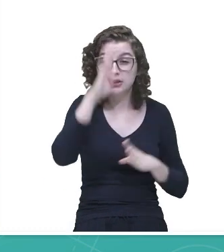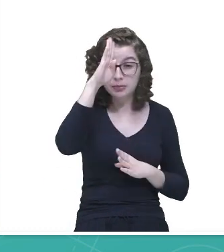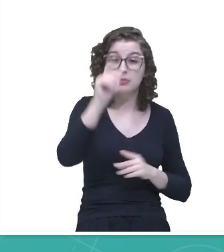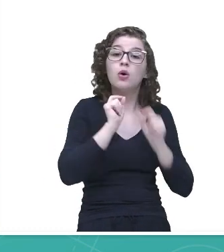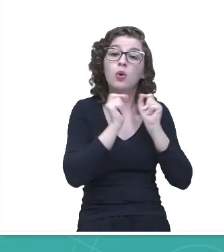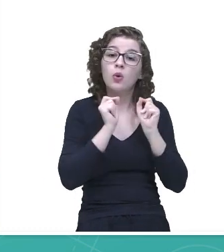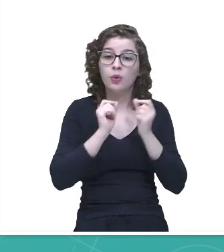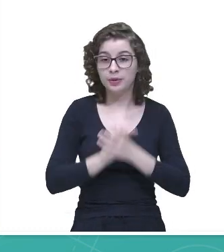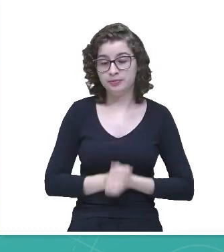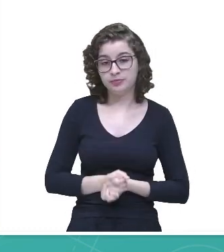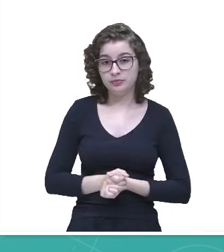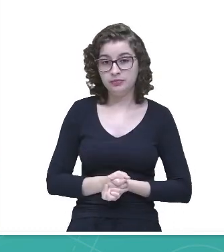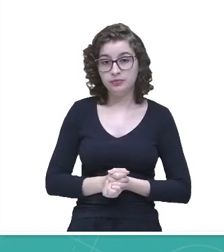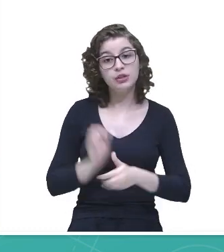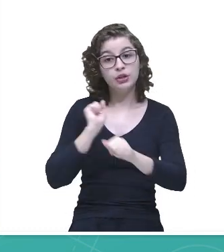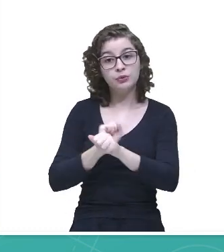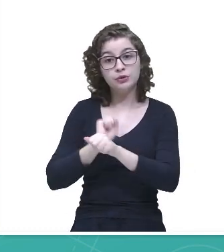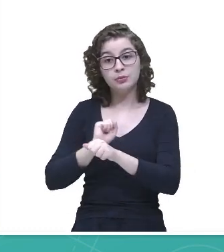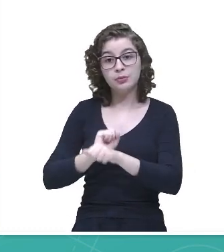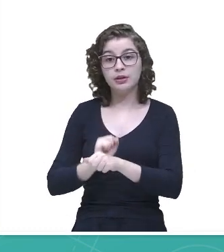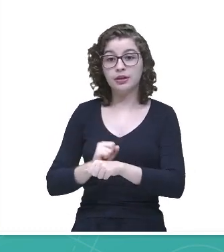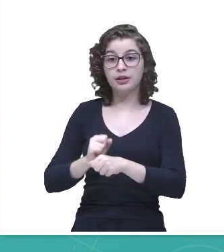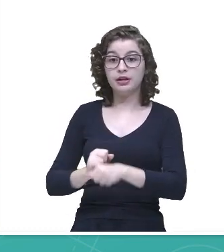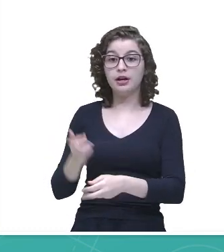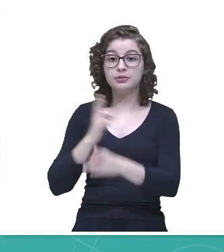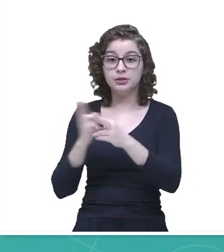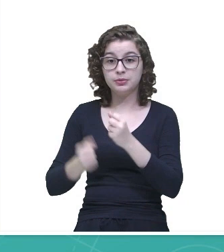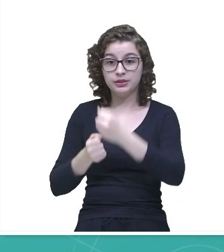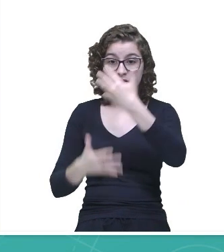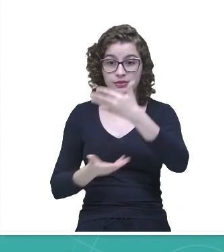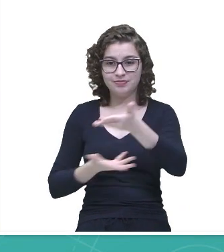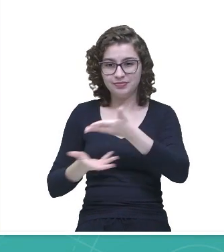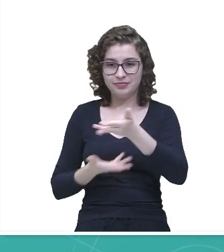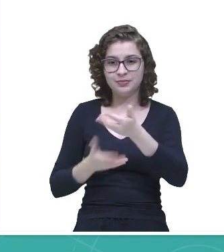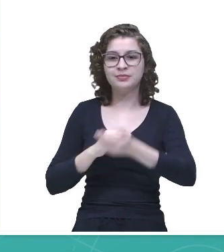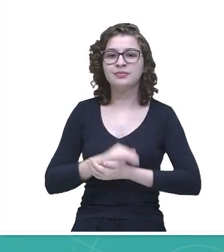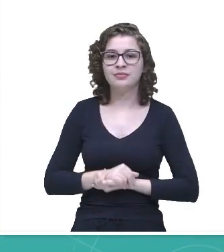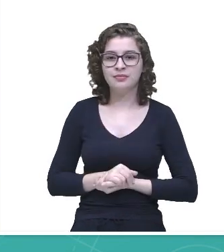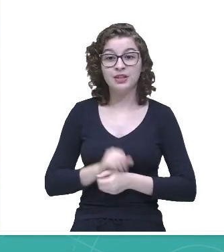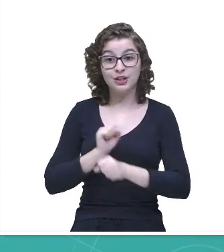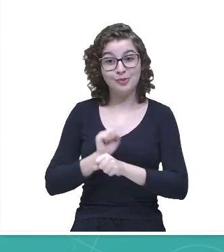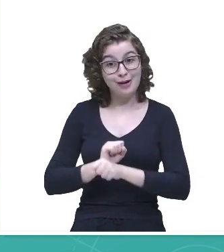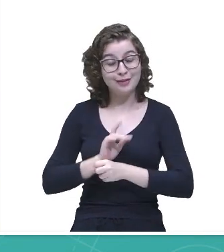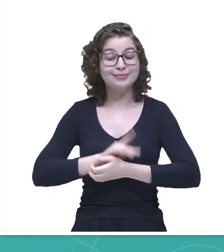expressionismo? Então, eu conto logo com vocês na nossa interatividade. Aguardo vocês lá.